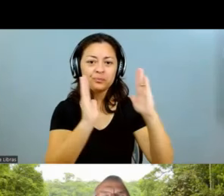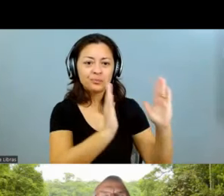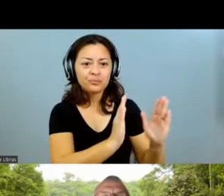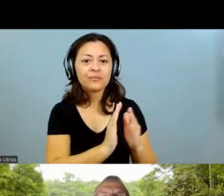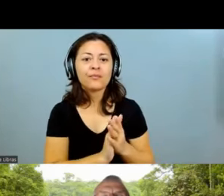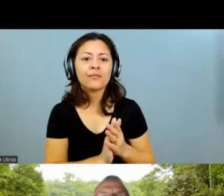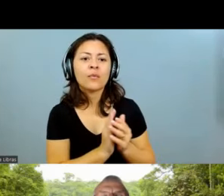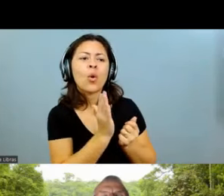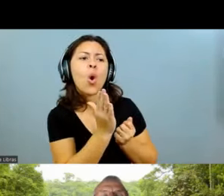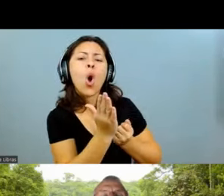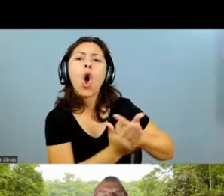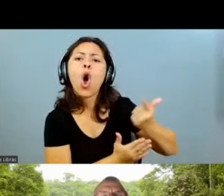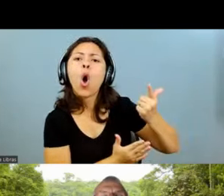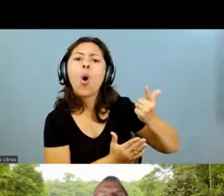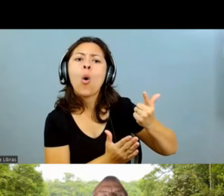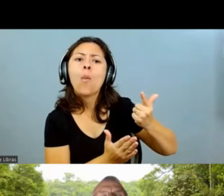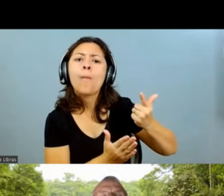para a safra